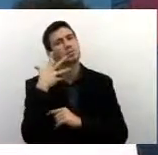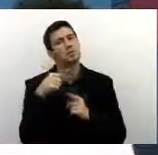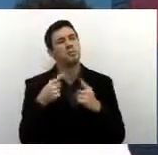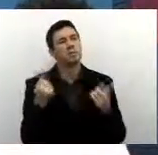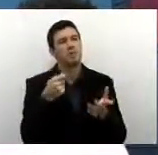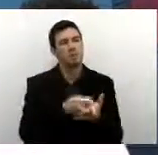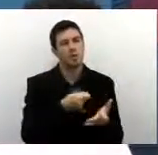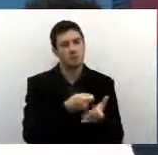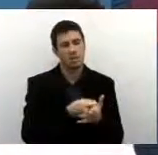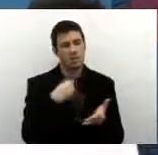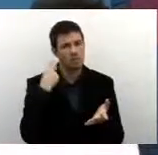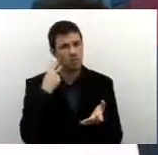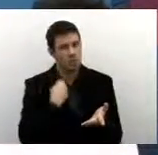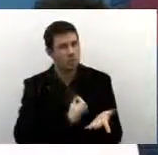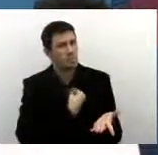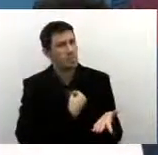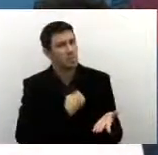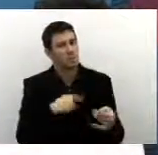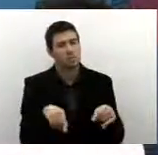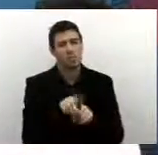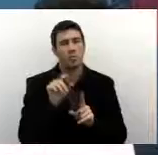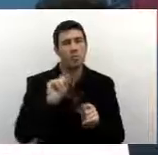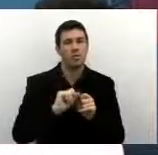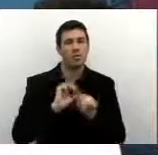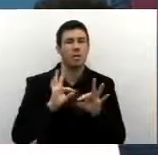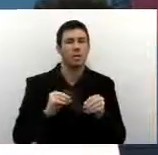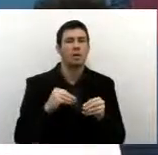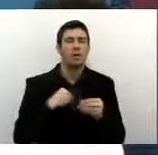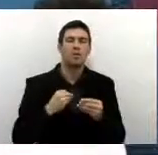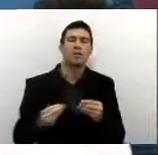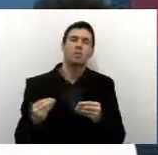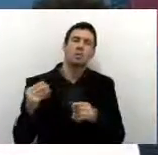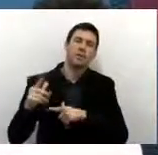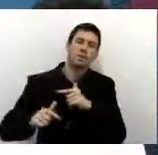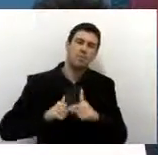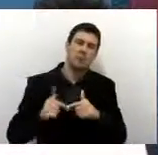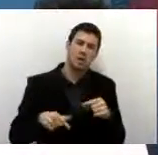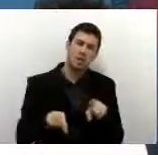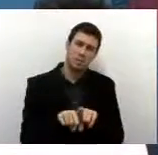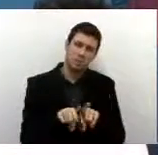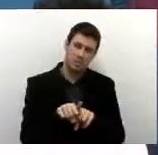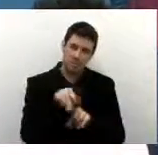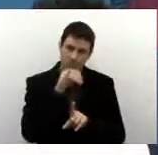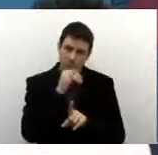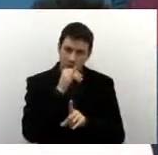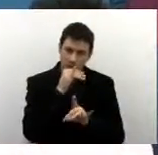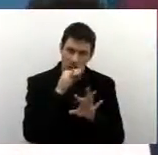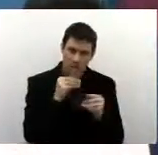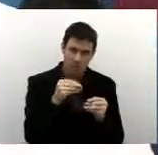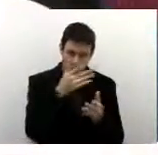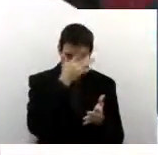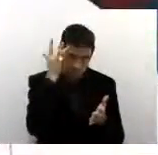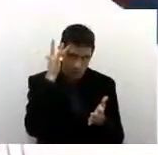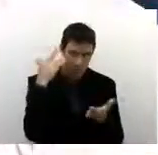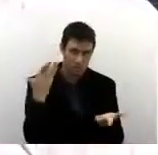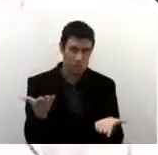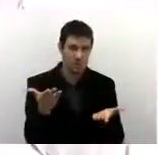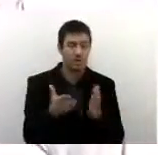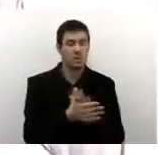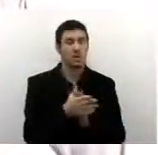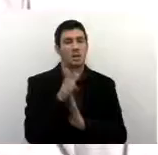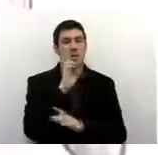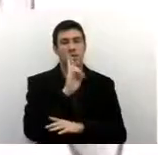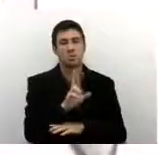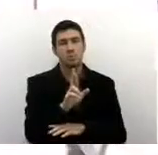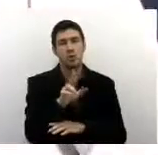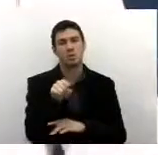do vereador está presente para que possa fazer valer o seu trabalho e fazer valer a representatividade do povo também. Até para lhe dar o direito de resposta,